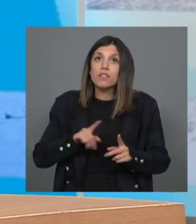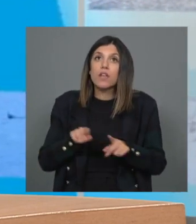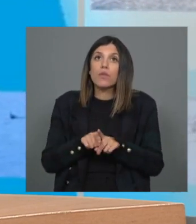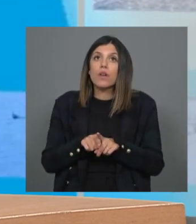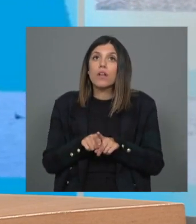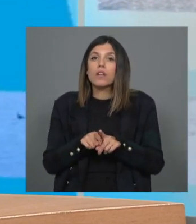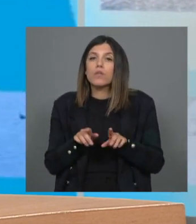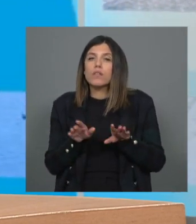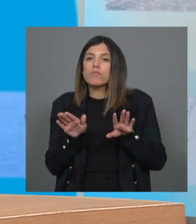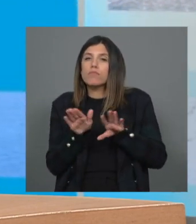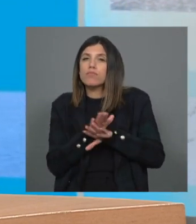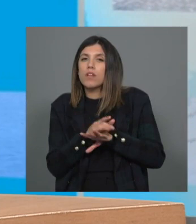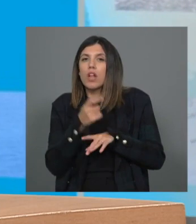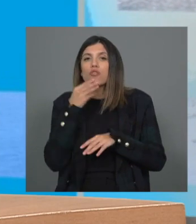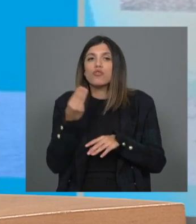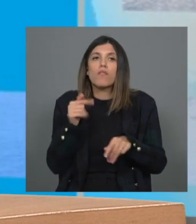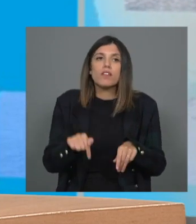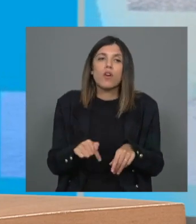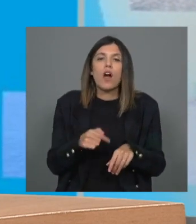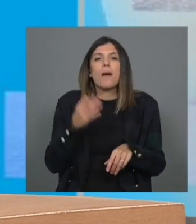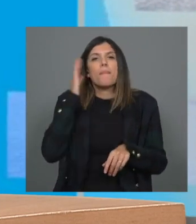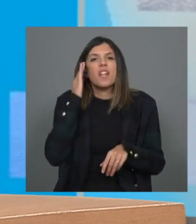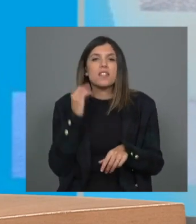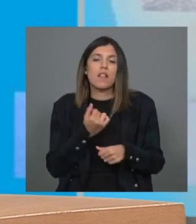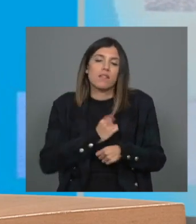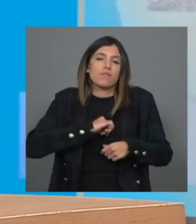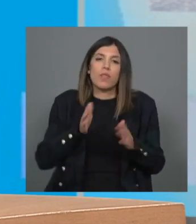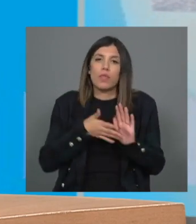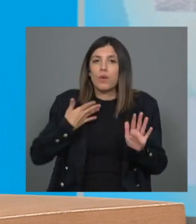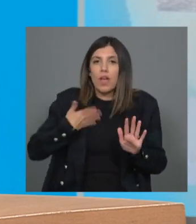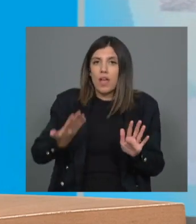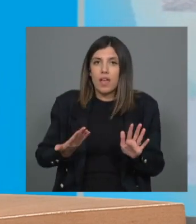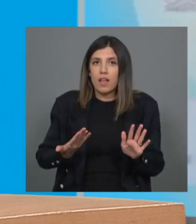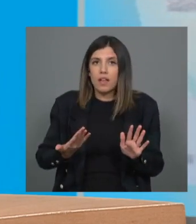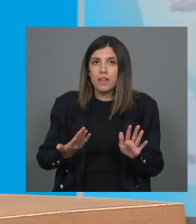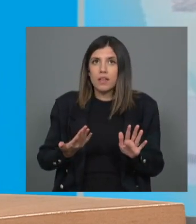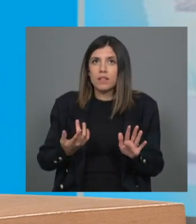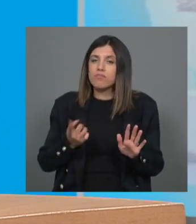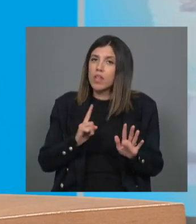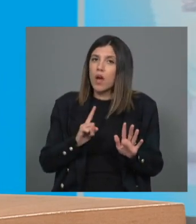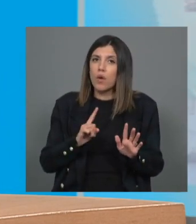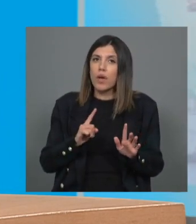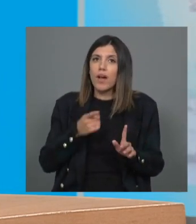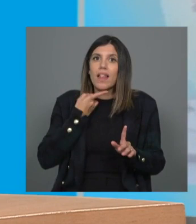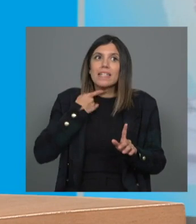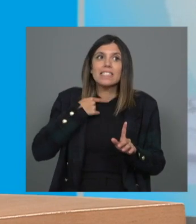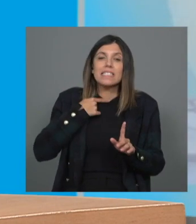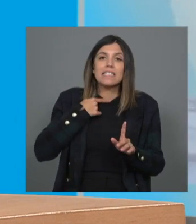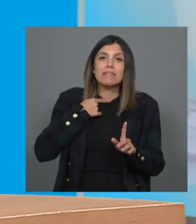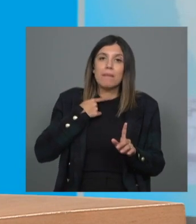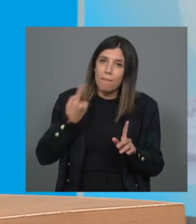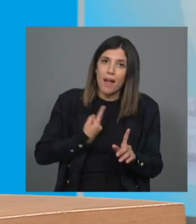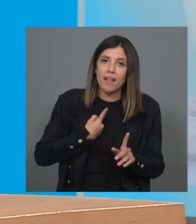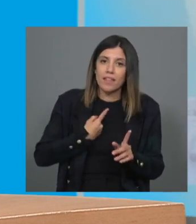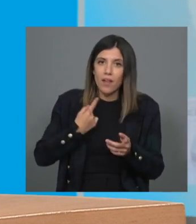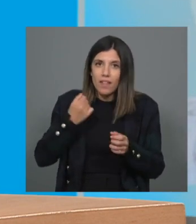suposta superficialidade que os jovens hoje em dia aparentam, não nos pode desmotivar. Tem de dar um ânimo extra, porque se